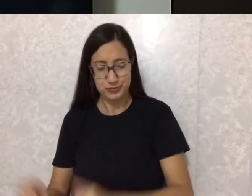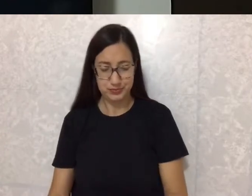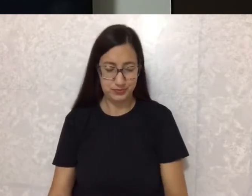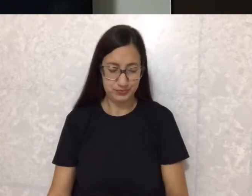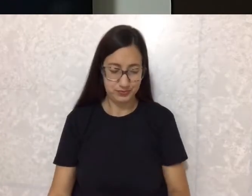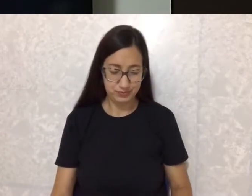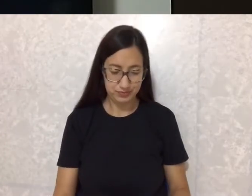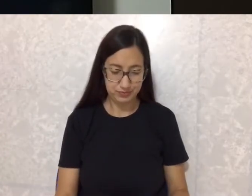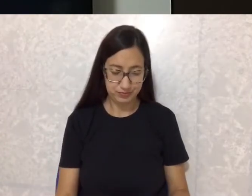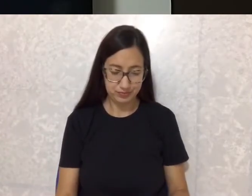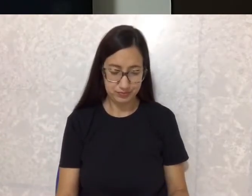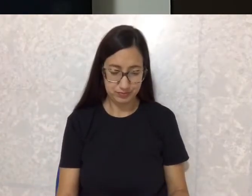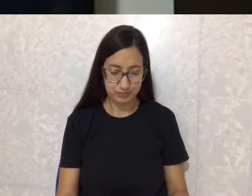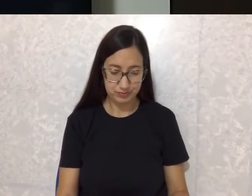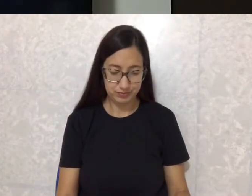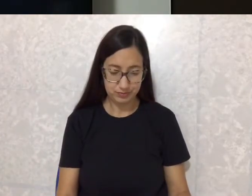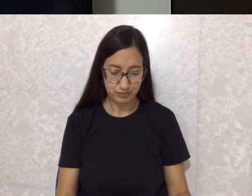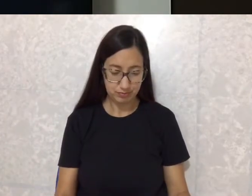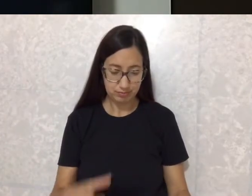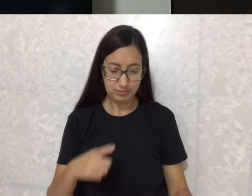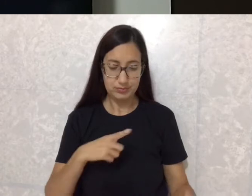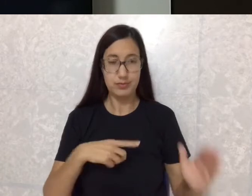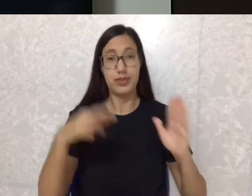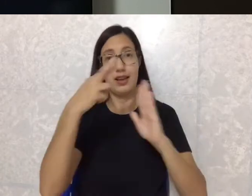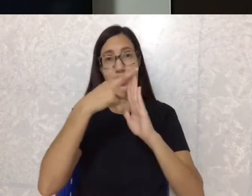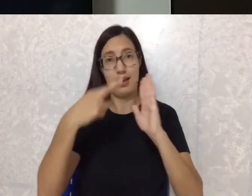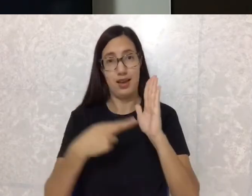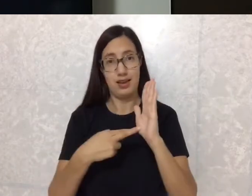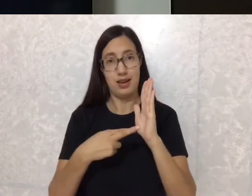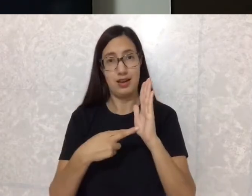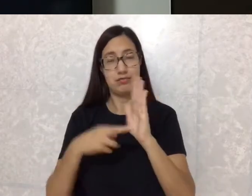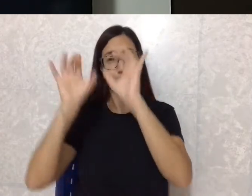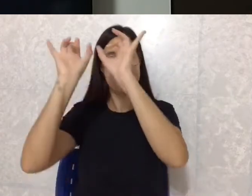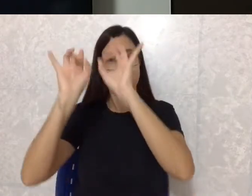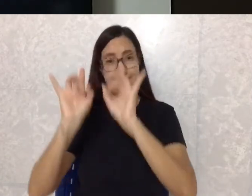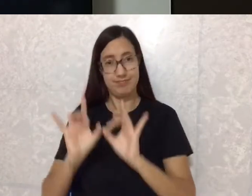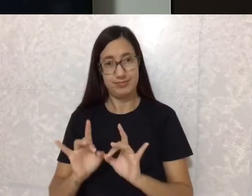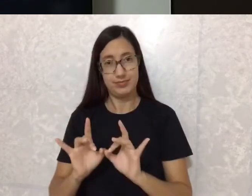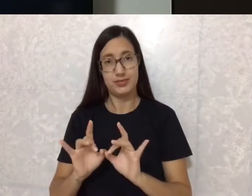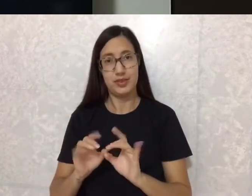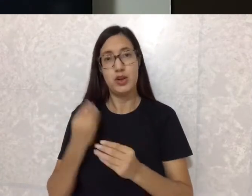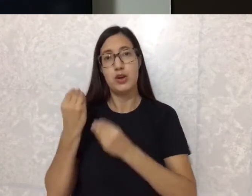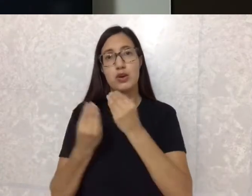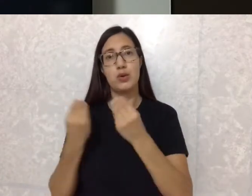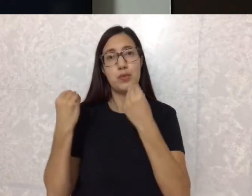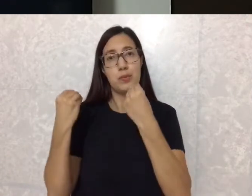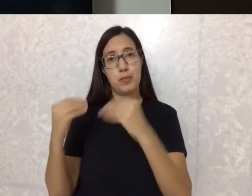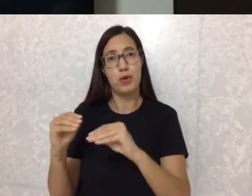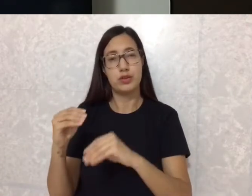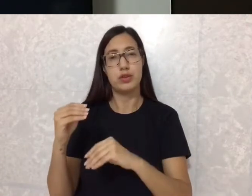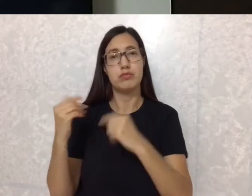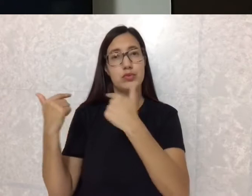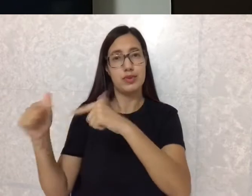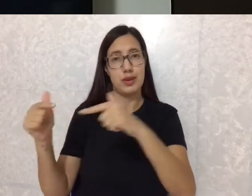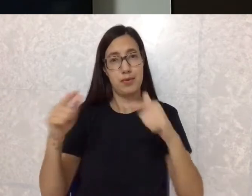jeito que existe norma para especificar citações, ou seja, especificar como você cita, né, como você faz a chamada aos trabalhos que você leu